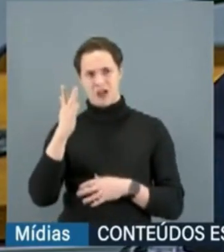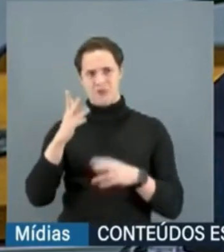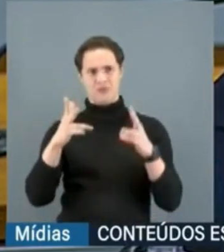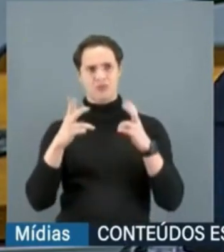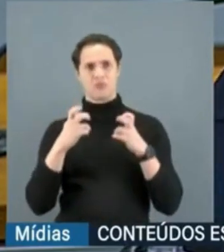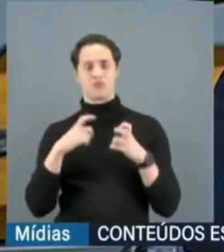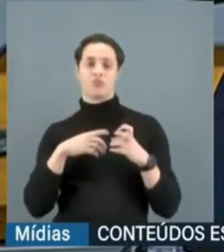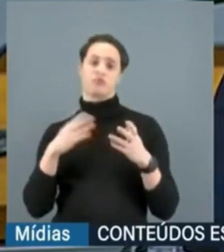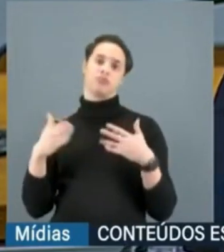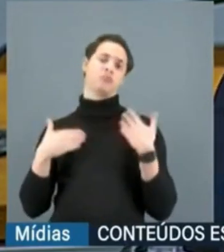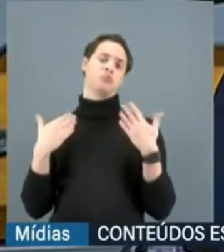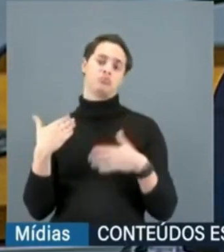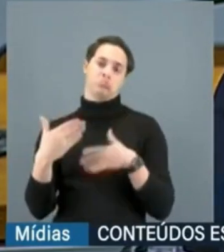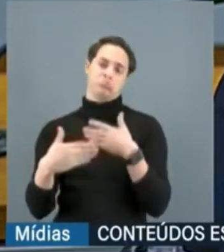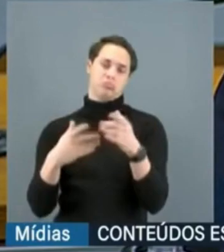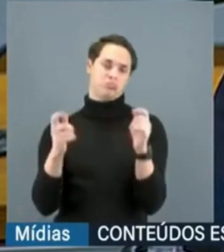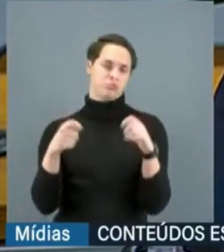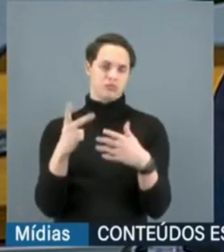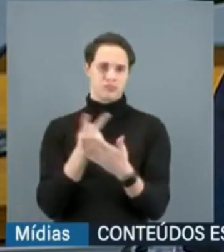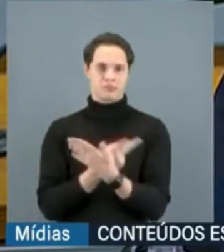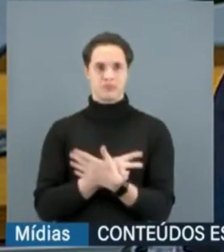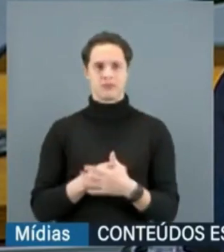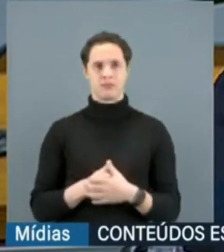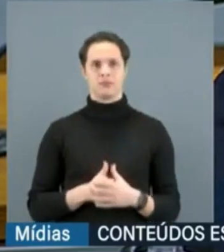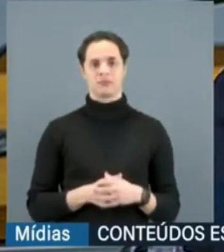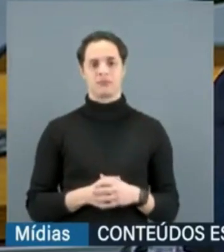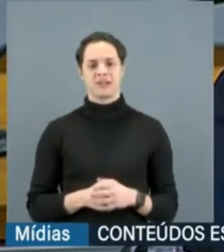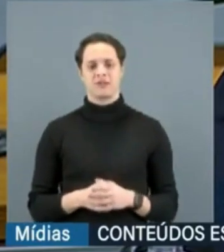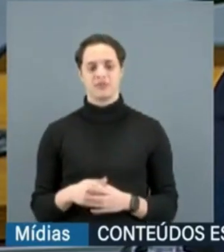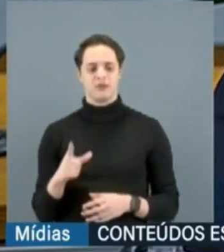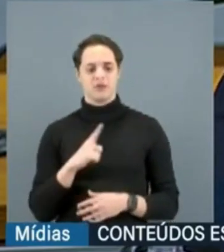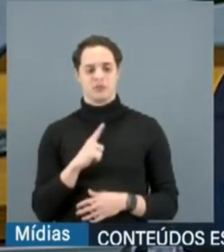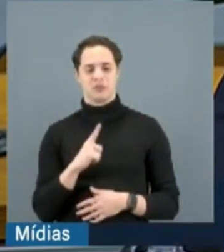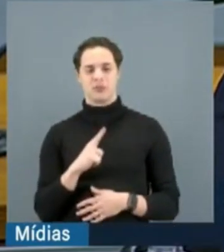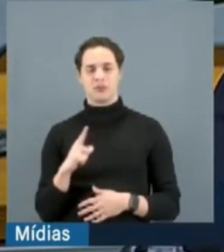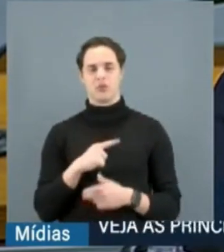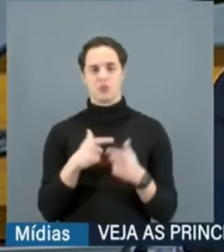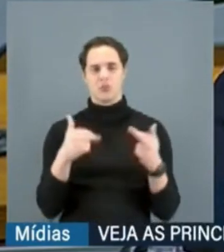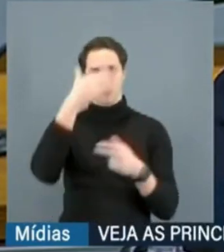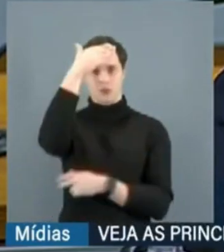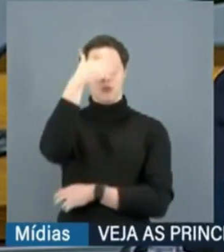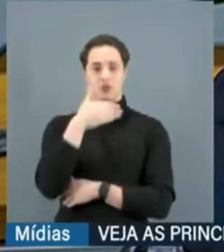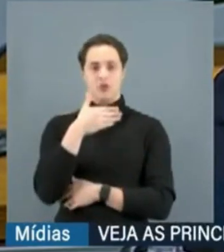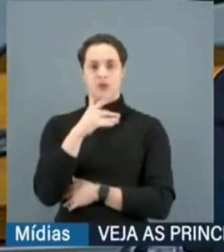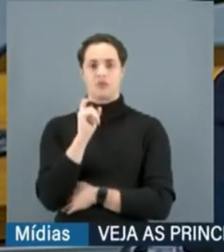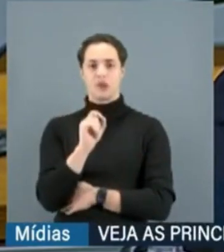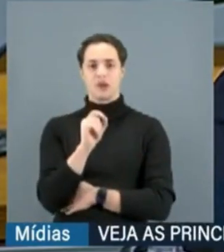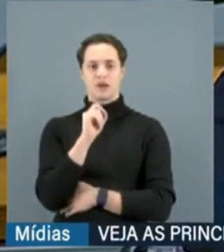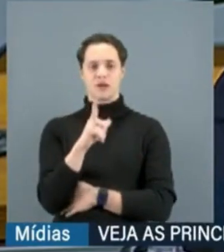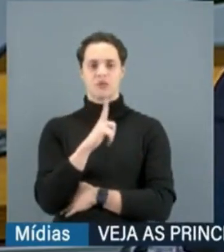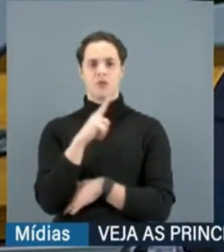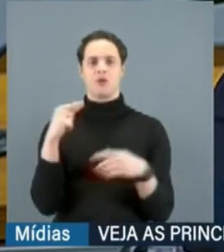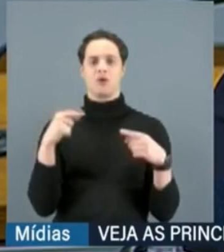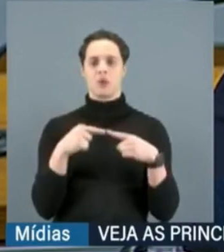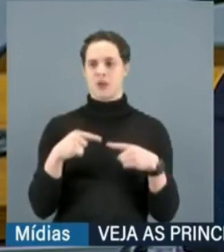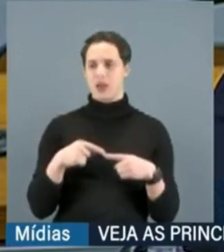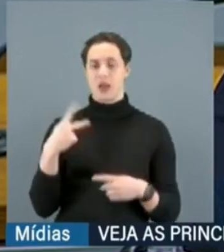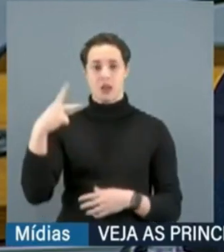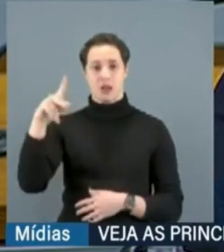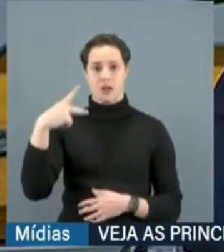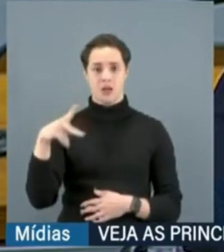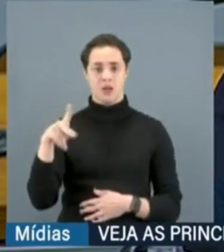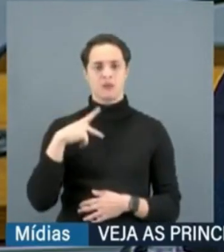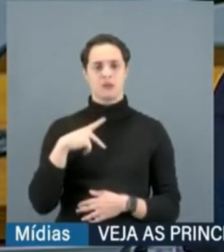ser surpreendidos ali adiante, a presença de elementos probatórios que vinculem o tenente-coronel